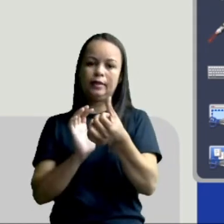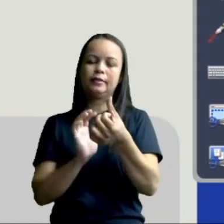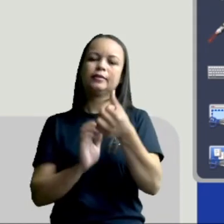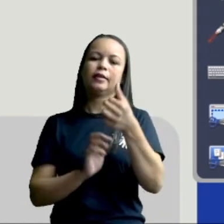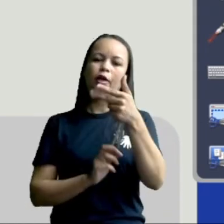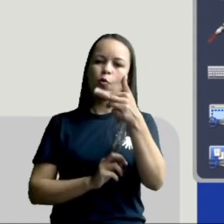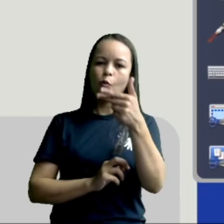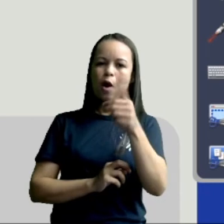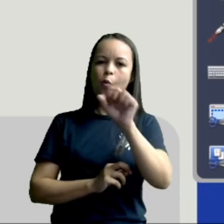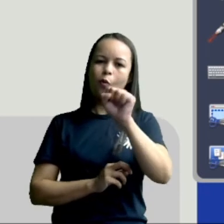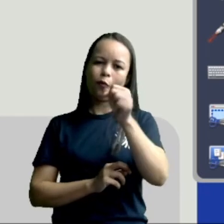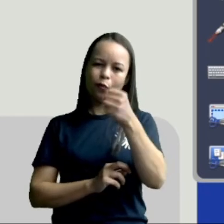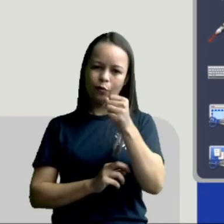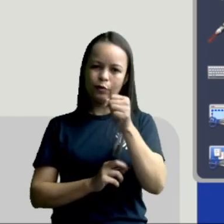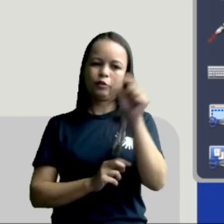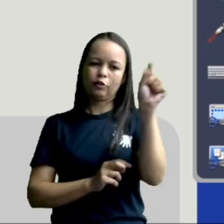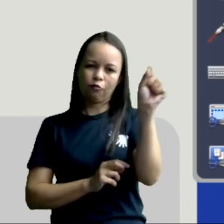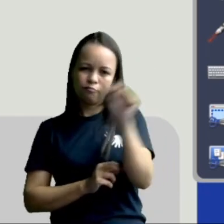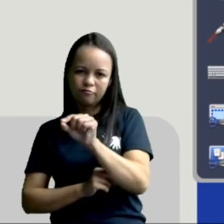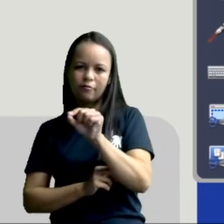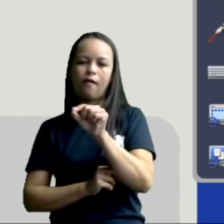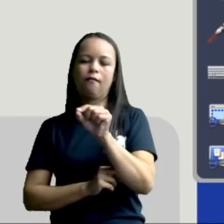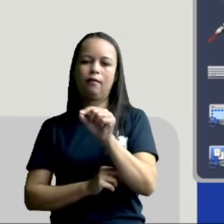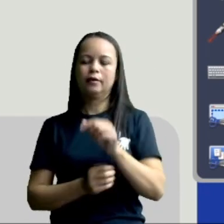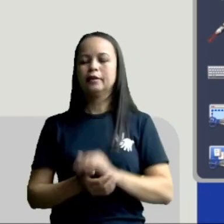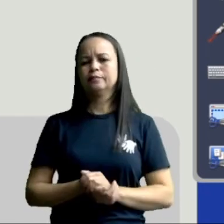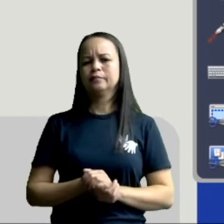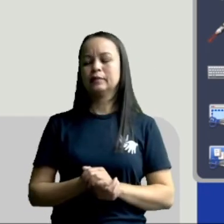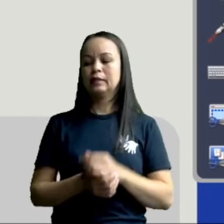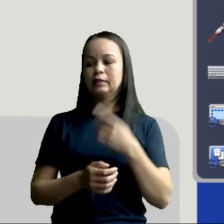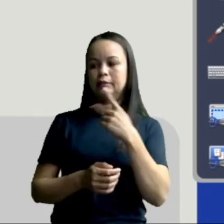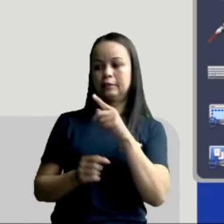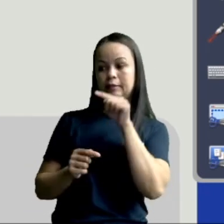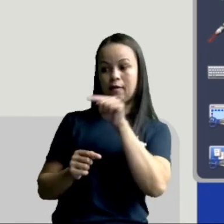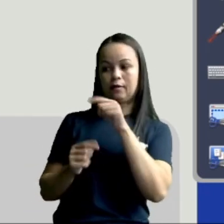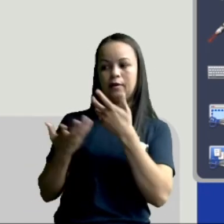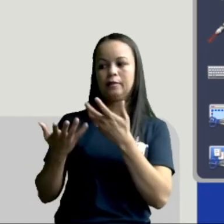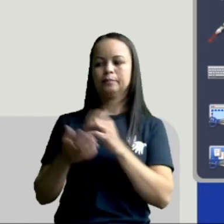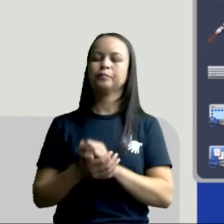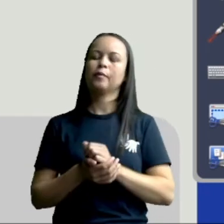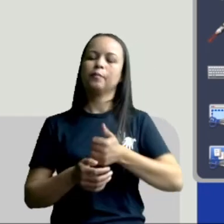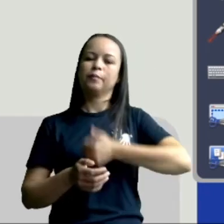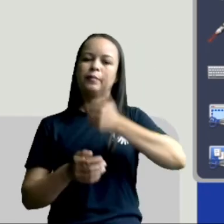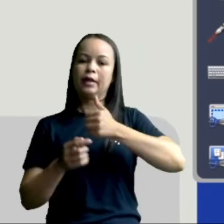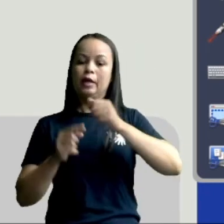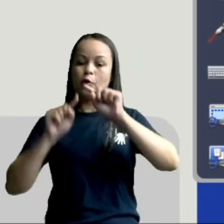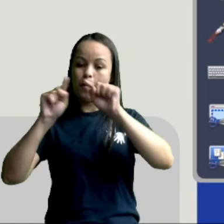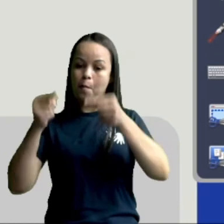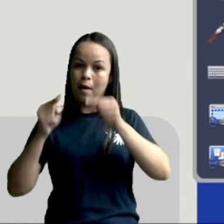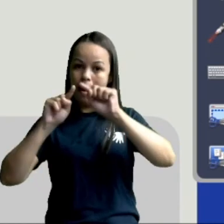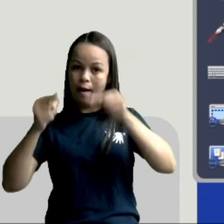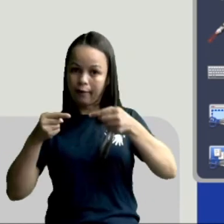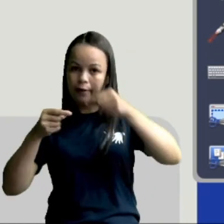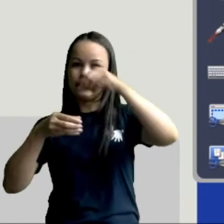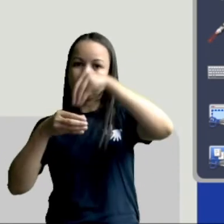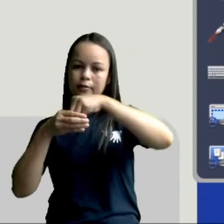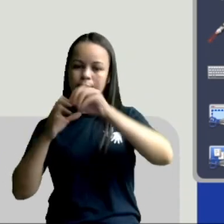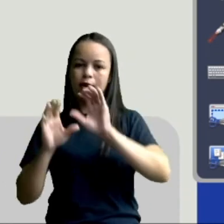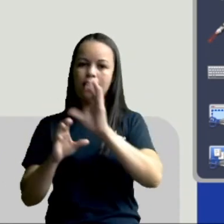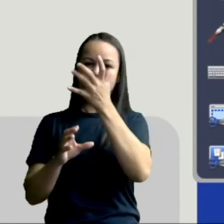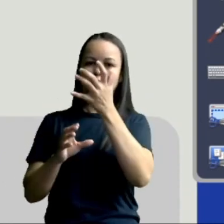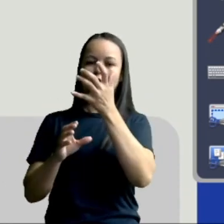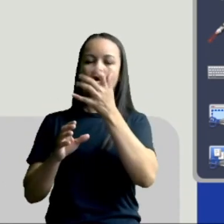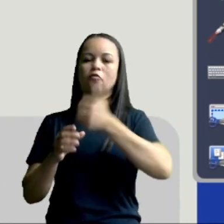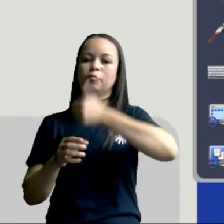vai ligar este a este, né? Essa expressão daqui, primeiro a gente resolve os parênteses, lembra lá da prioridade